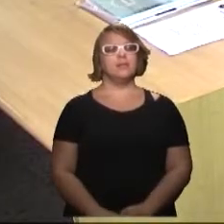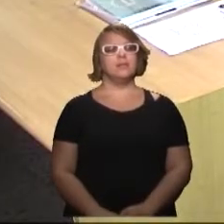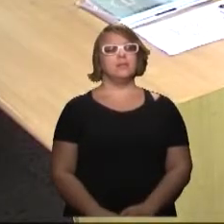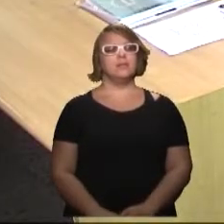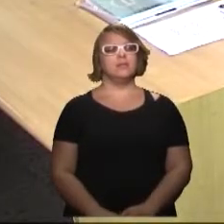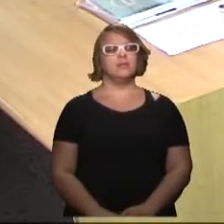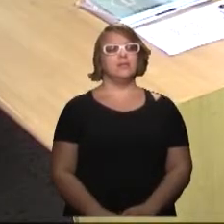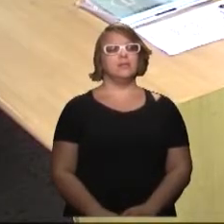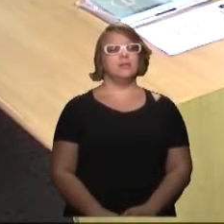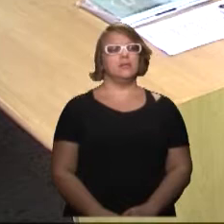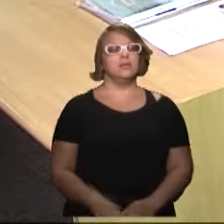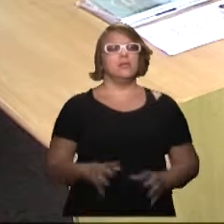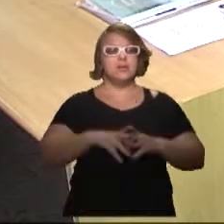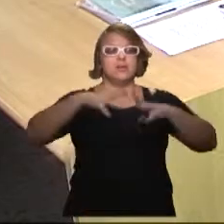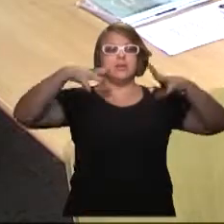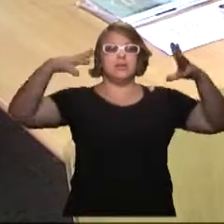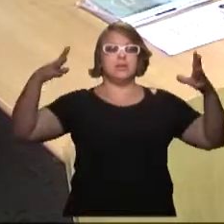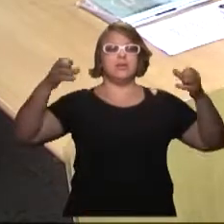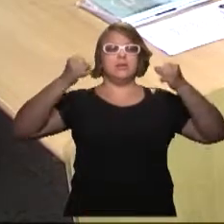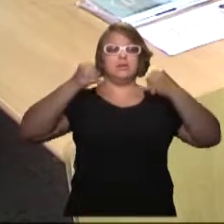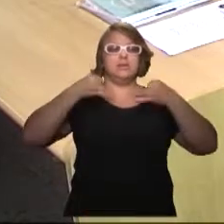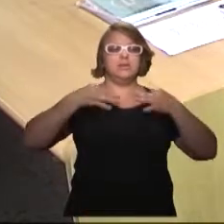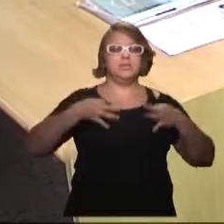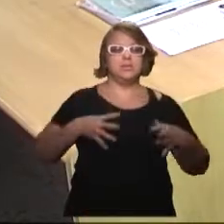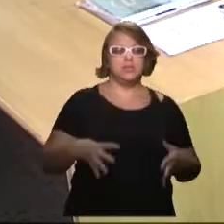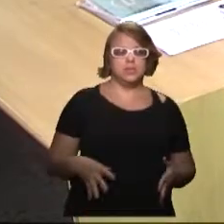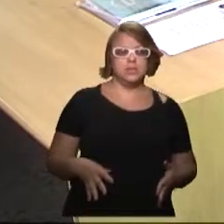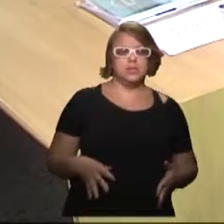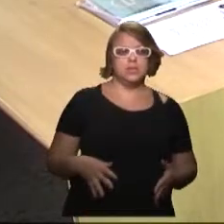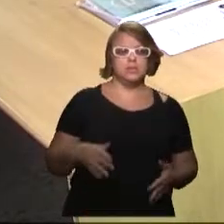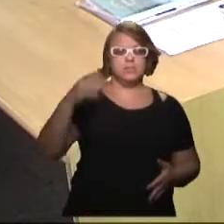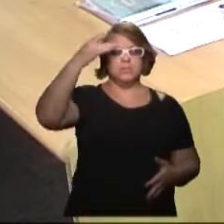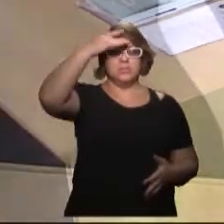pessoas que sem condições chegaram lá e vão